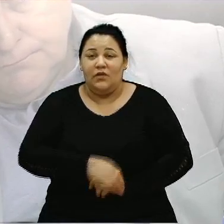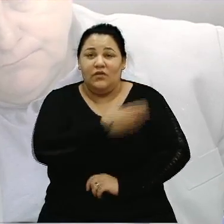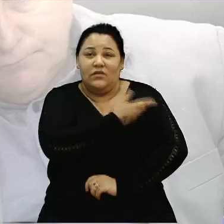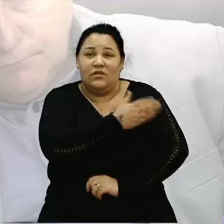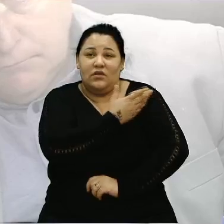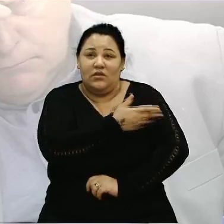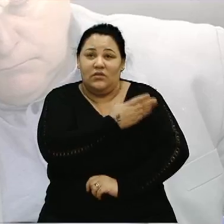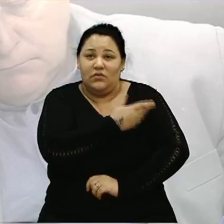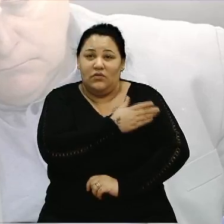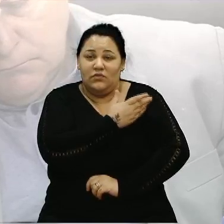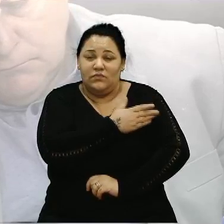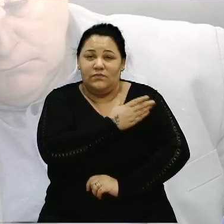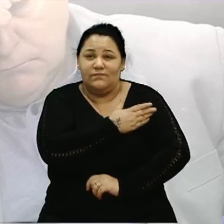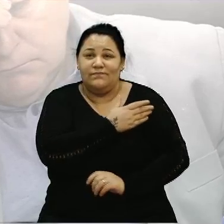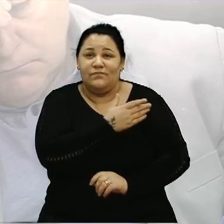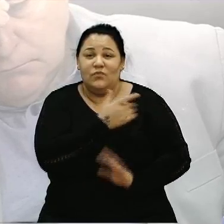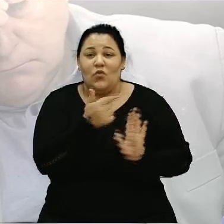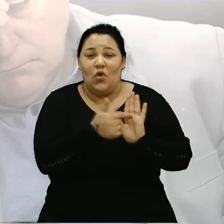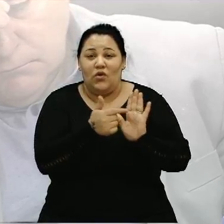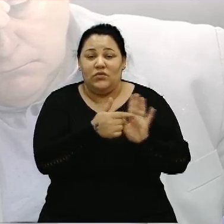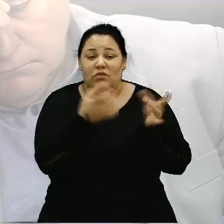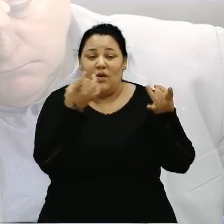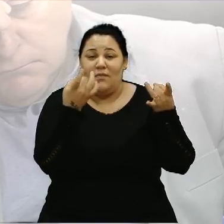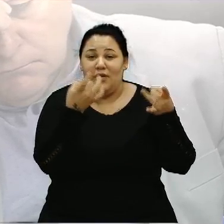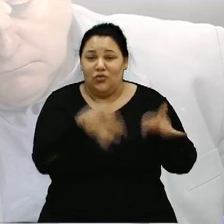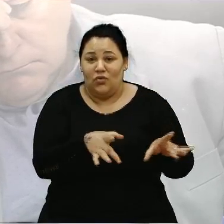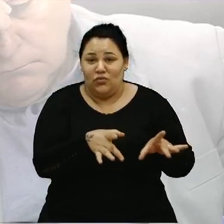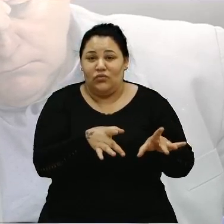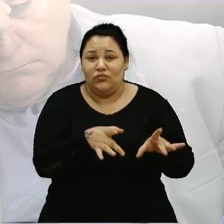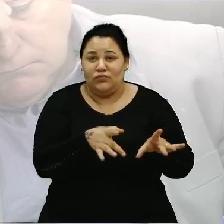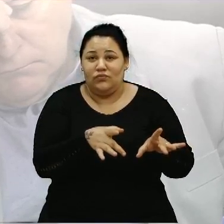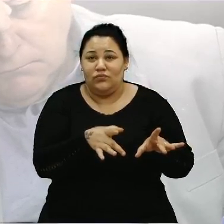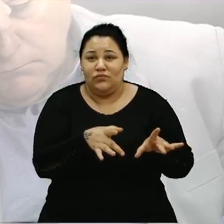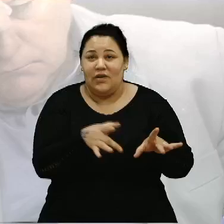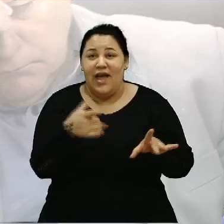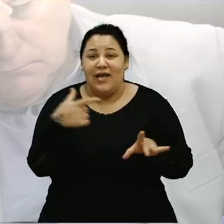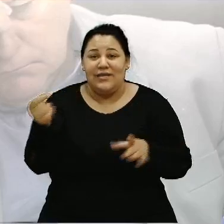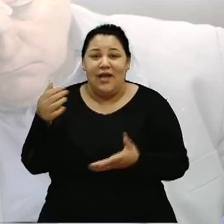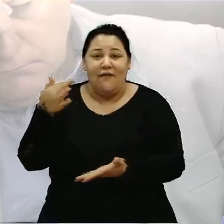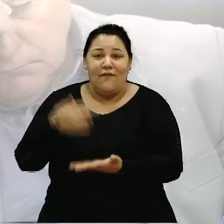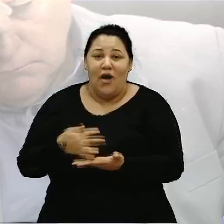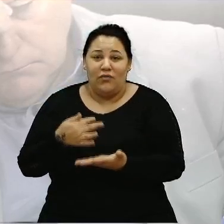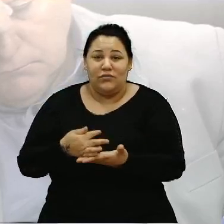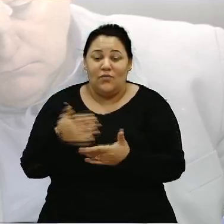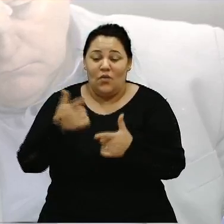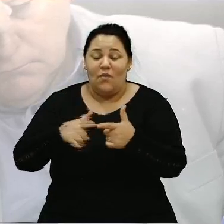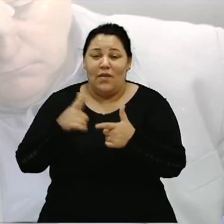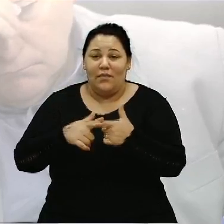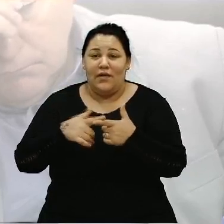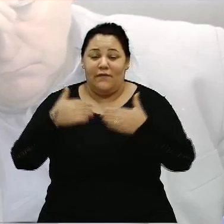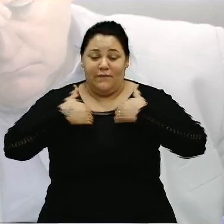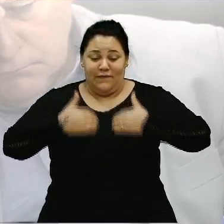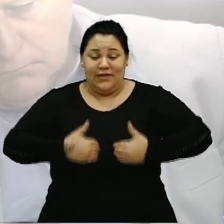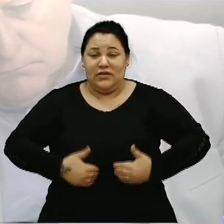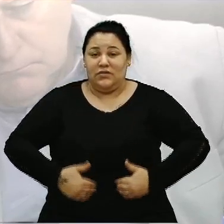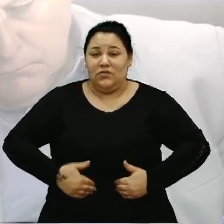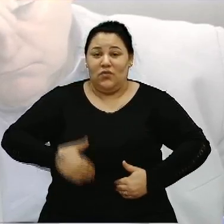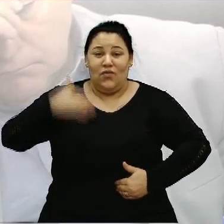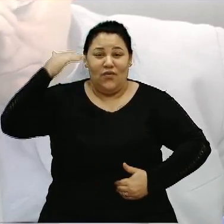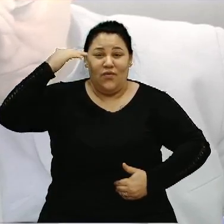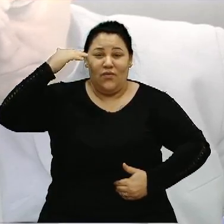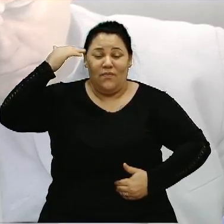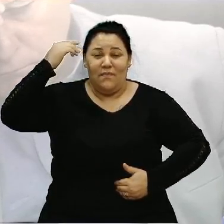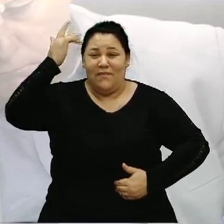principais fatores para abandono e absentismo escolar são problemas físicos e mentais da criança, uso de substâncias, comportamento antissocial